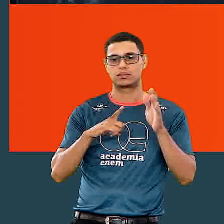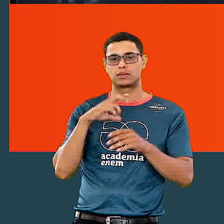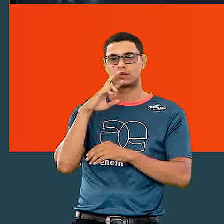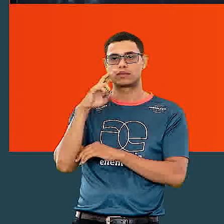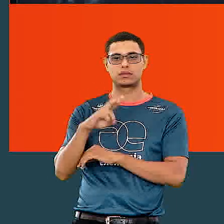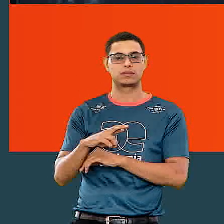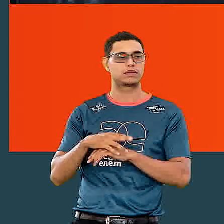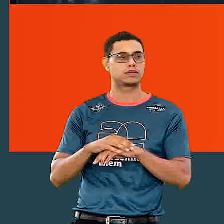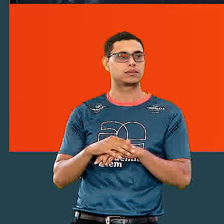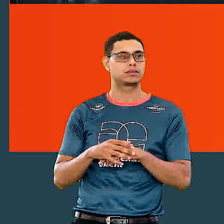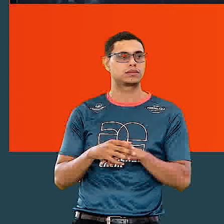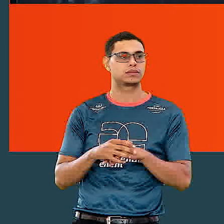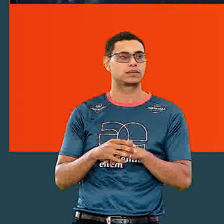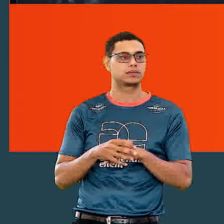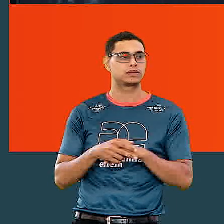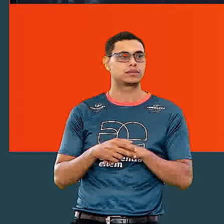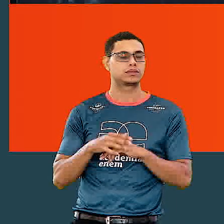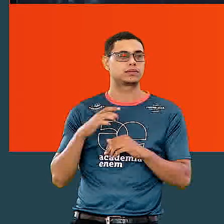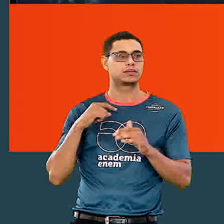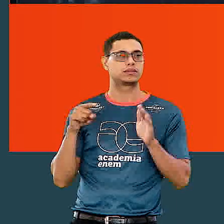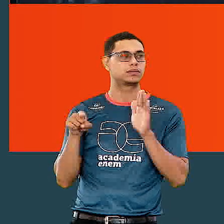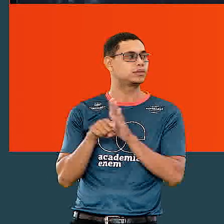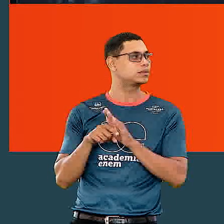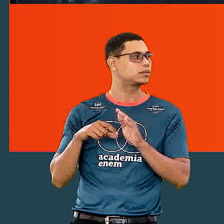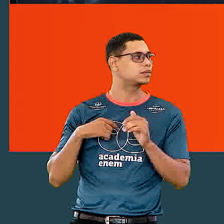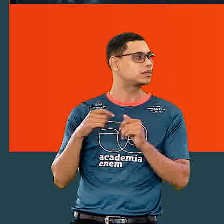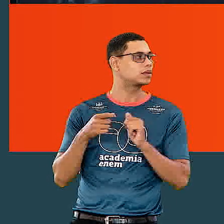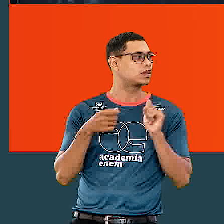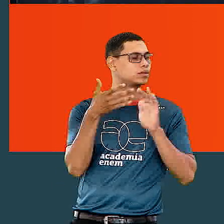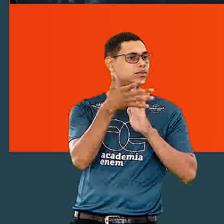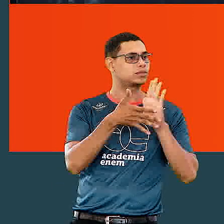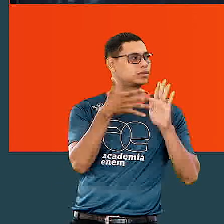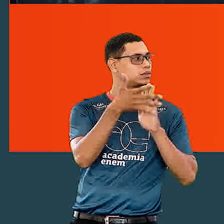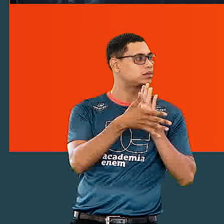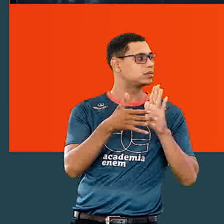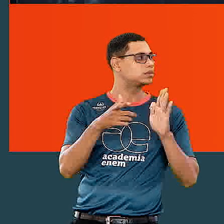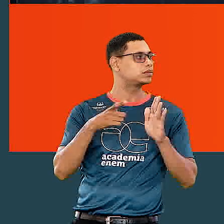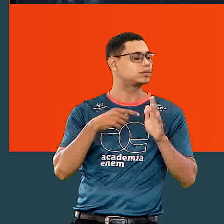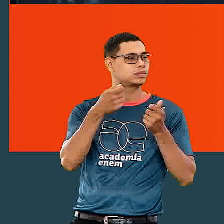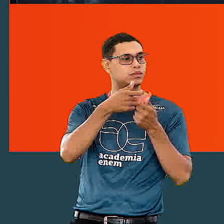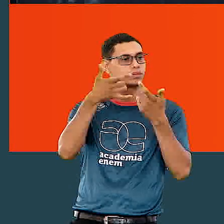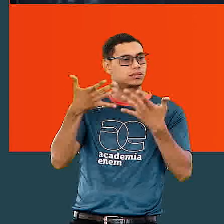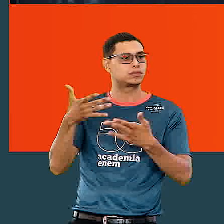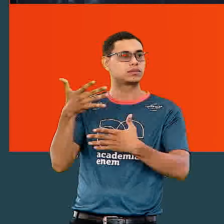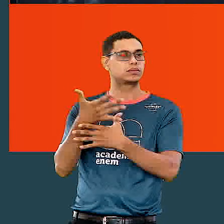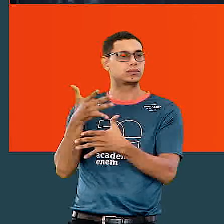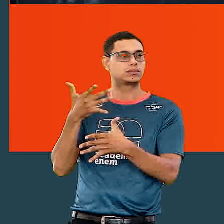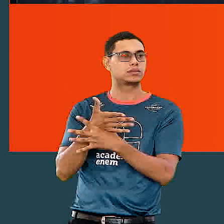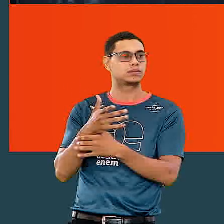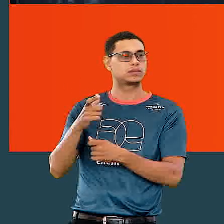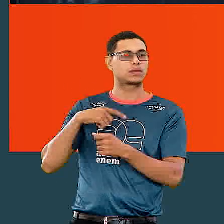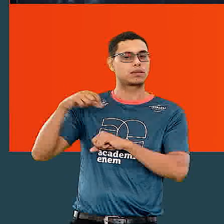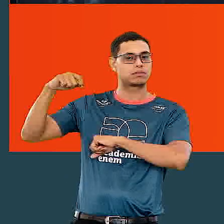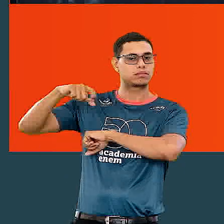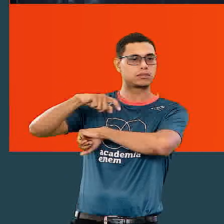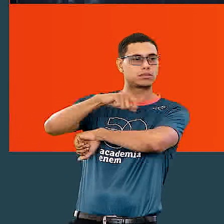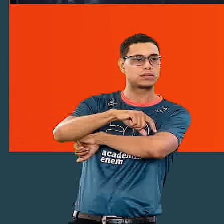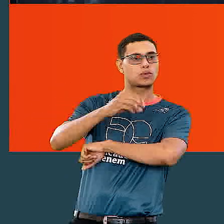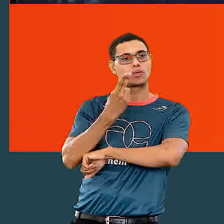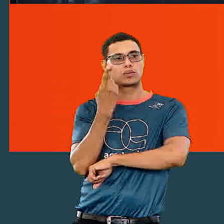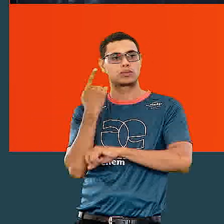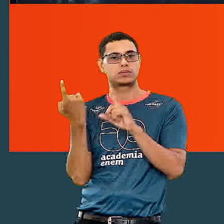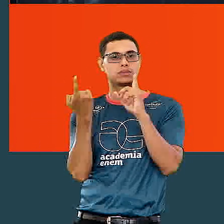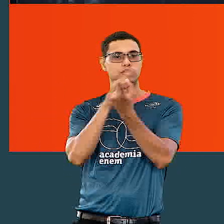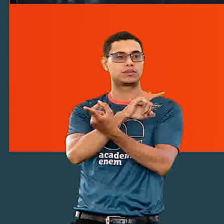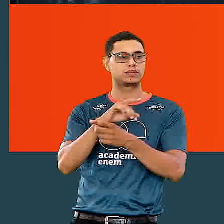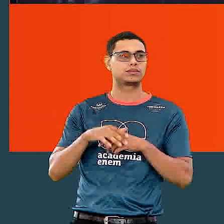Me diga uma coisa, em algum momento o texto está falando que essas cidades trabalham com plantação, campo, ou ele diz exatamente o